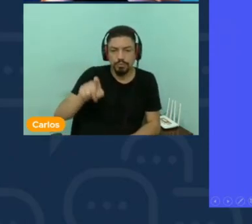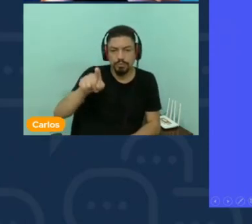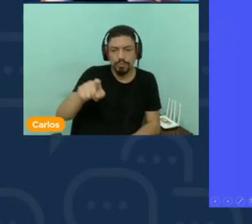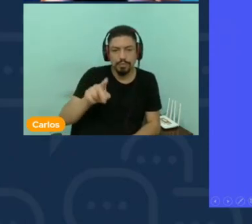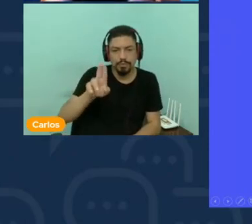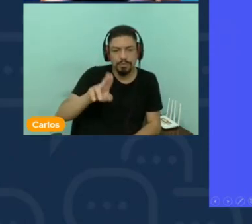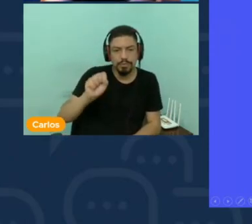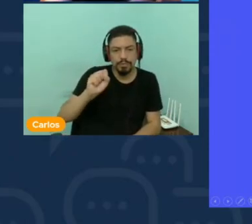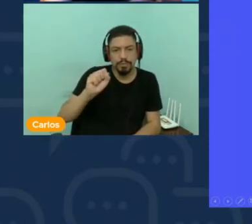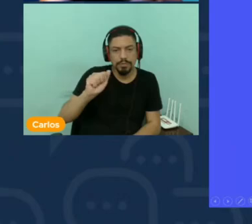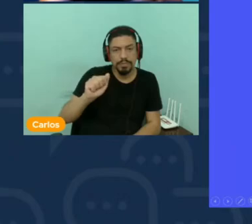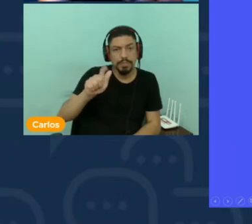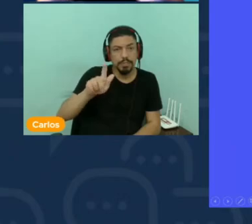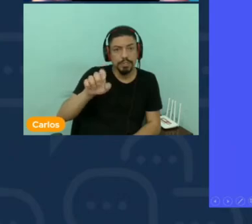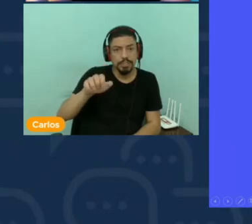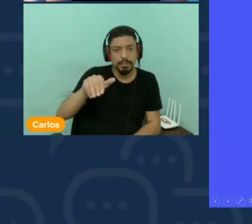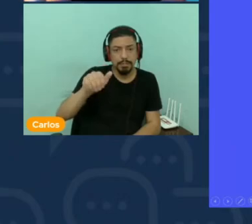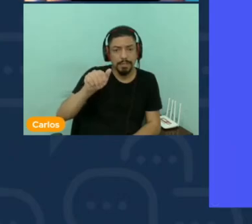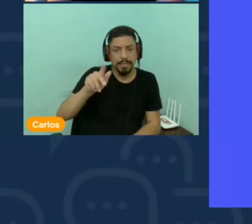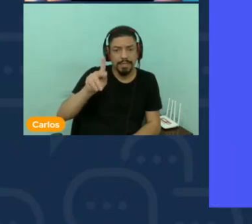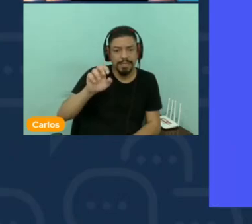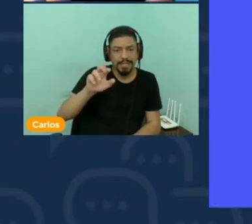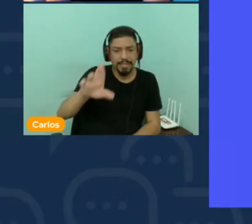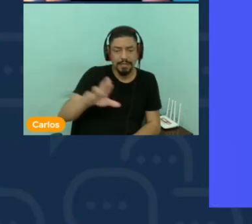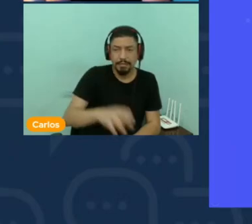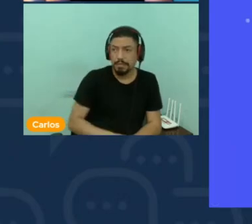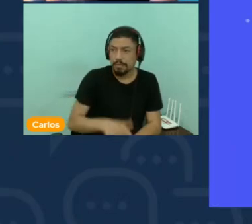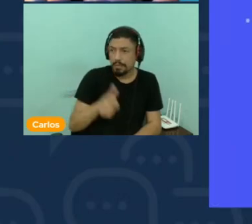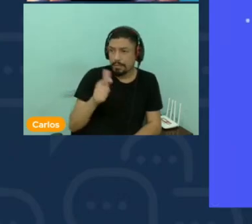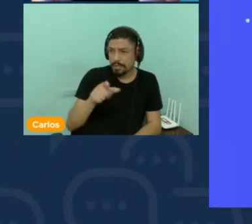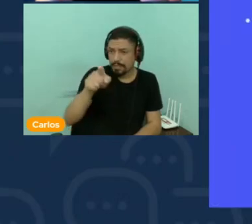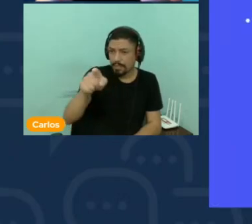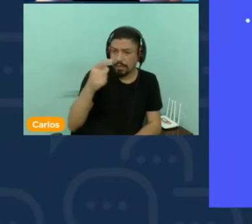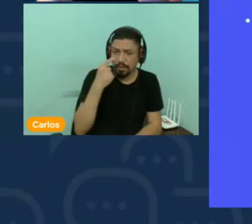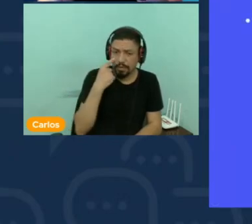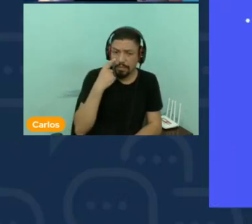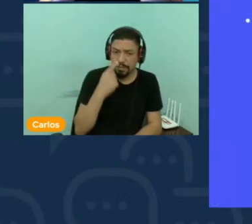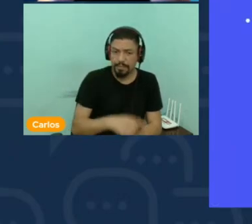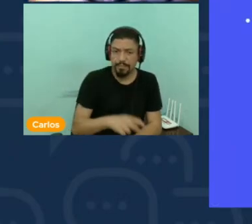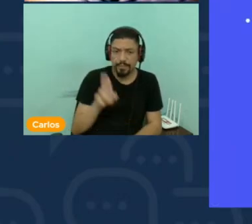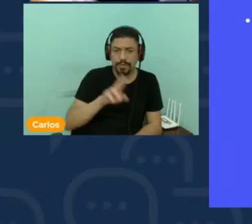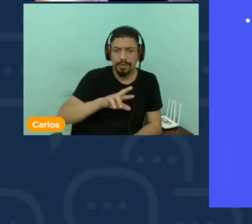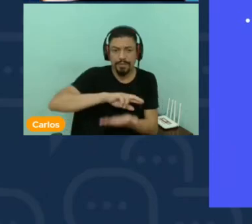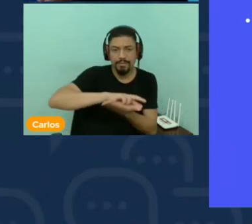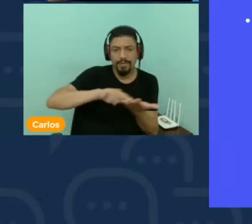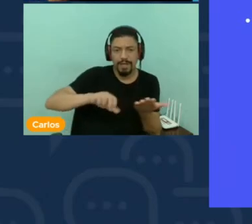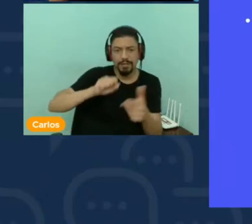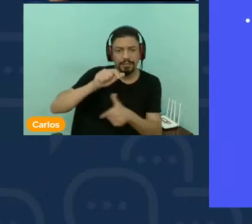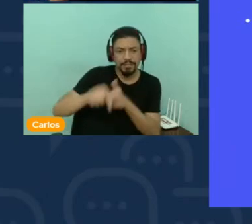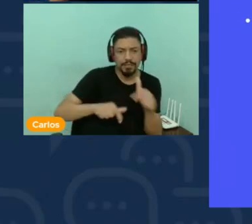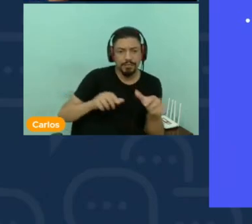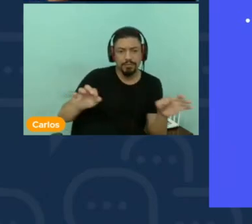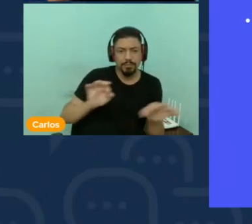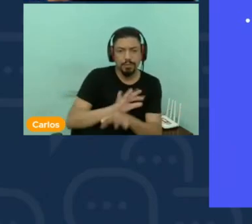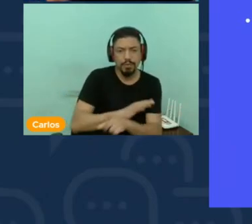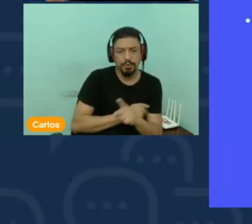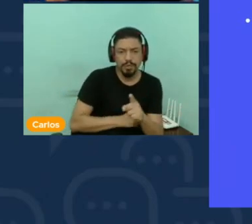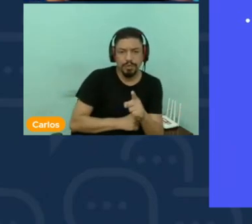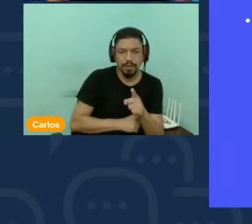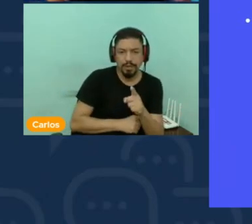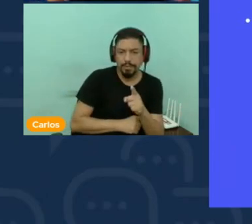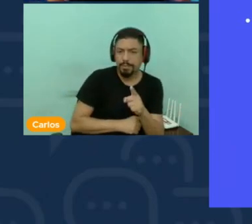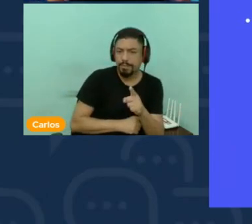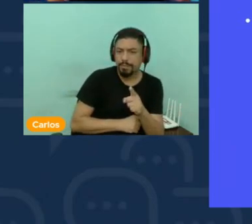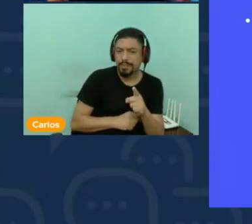SageMaker. E além disso, a gente pode usar os serviços que já estão prontos na AWS.